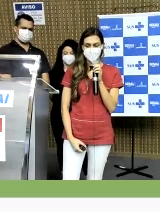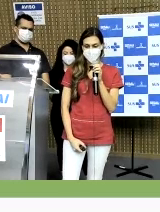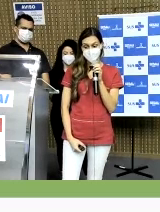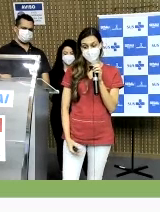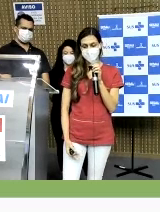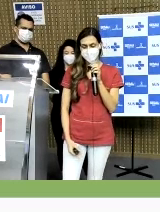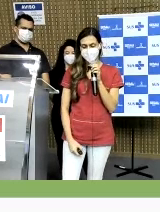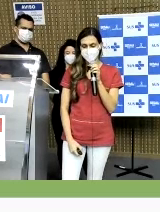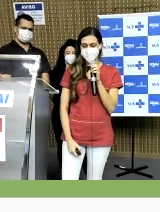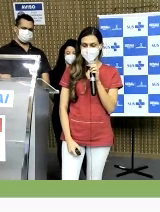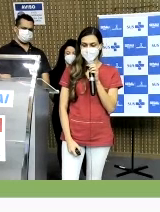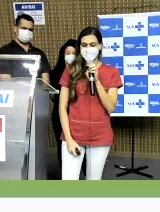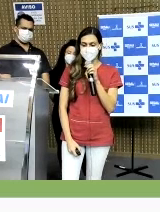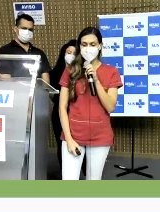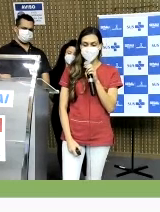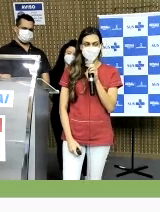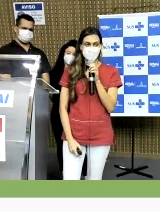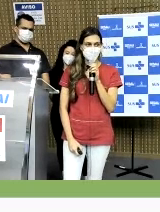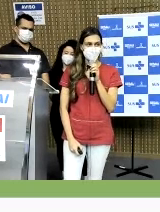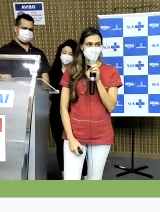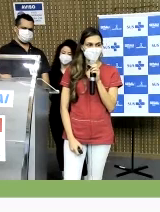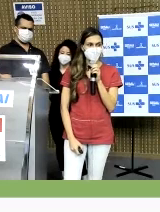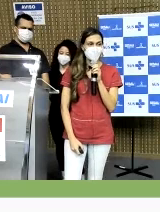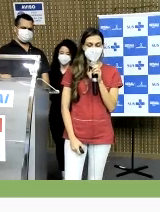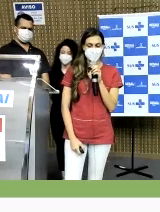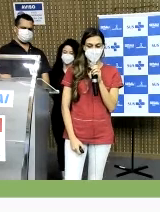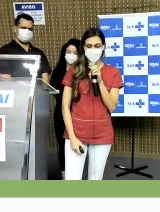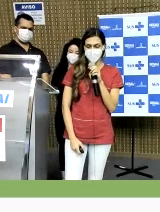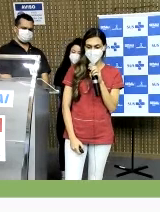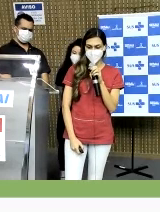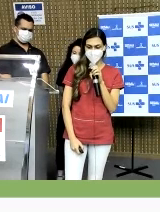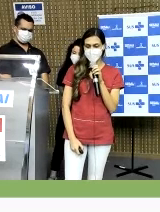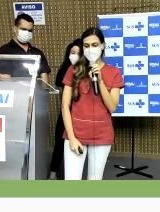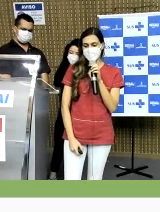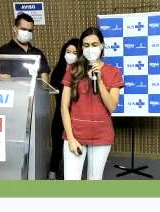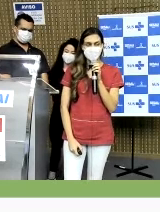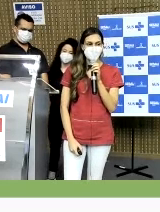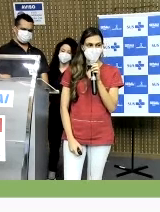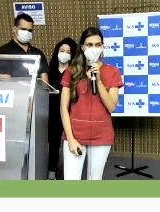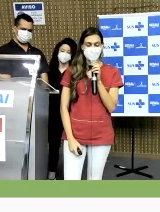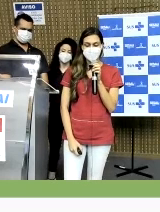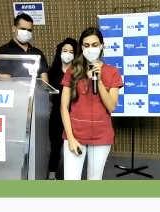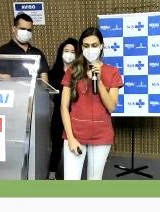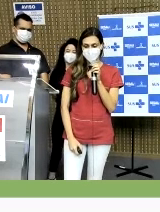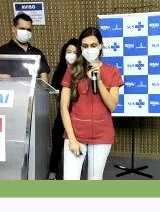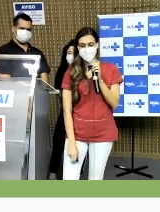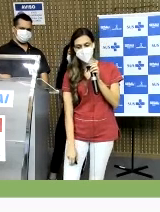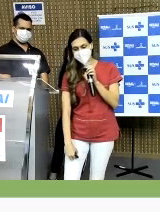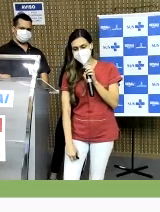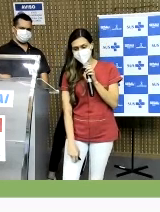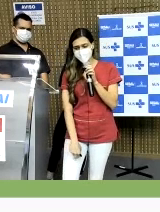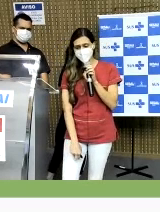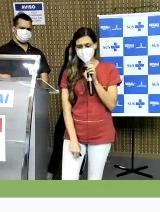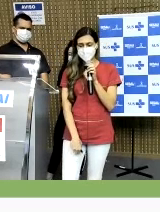fluxo e de RH também. O telemonitoramento do COVID, que é realizado diariamente. A busca ativa, realizada pelos